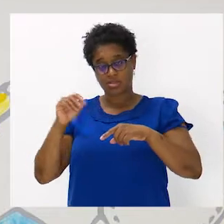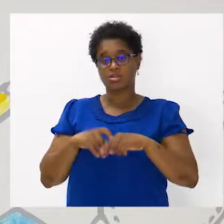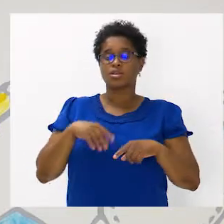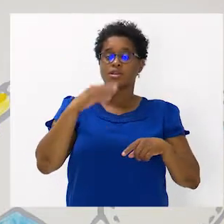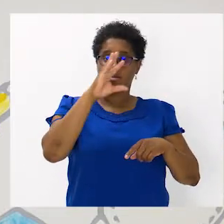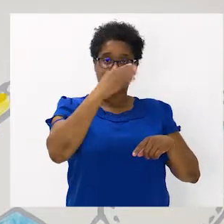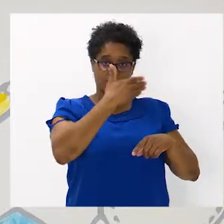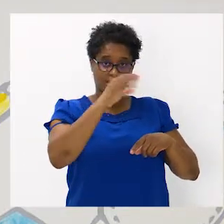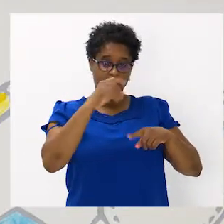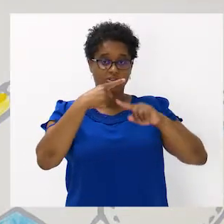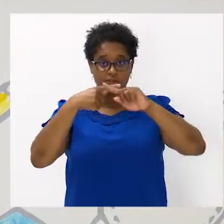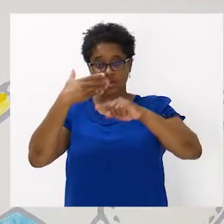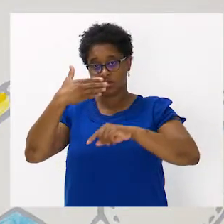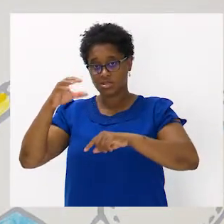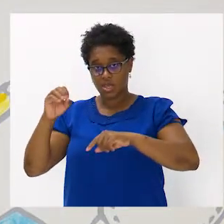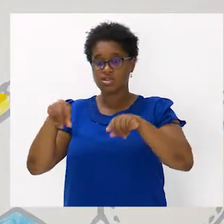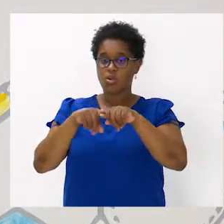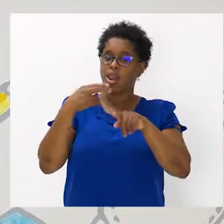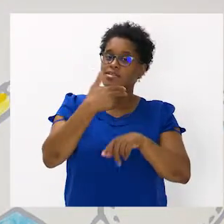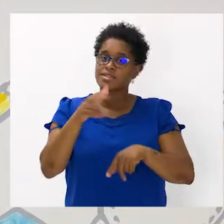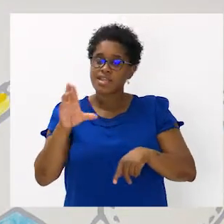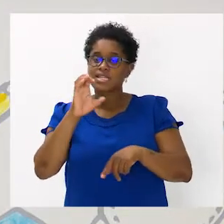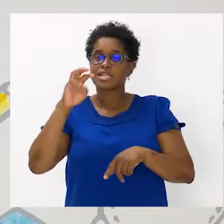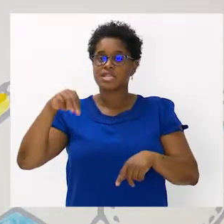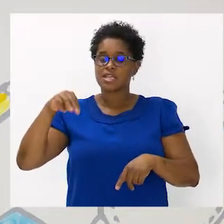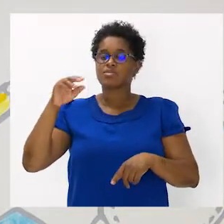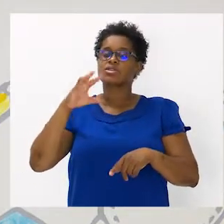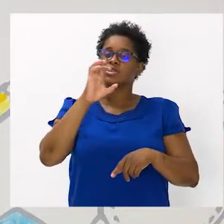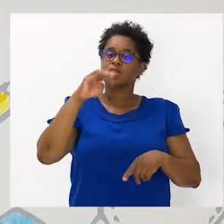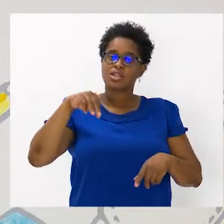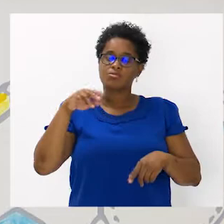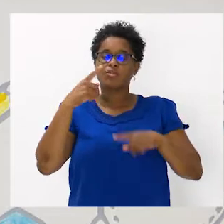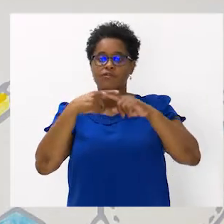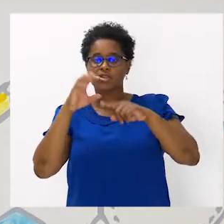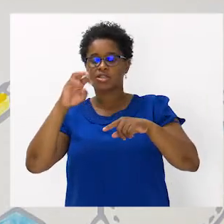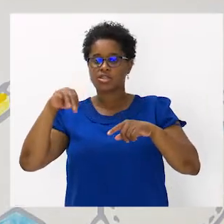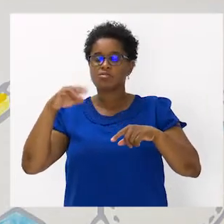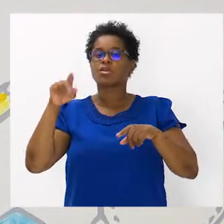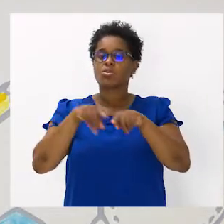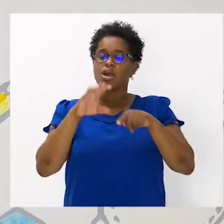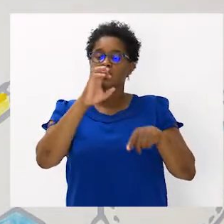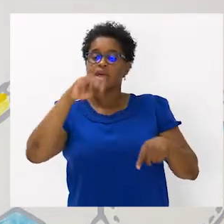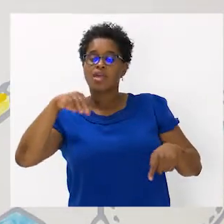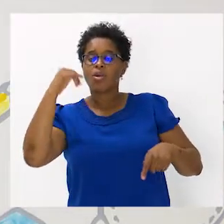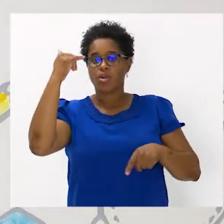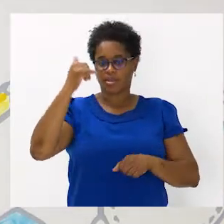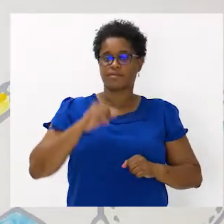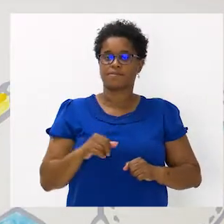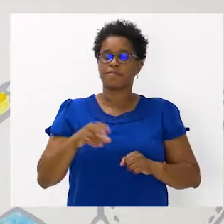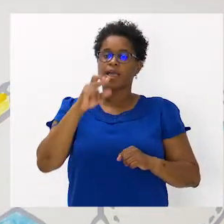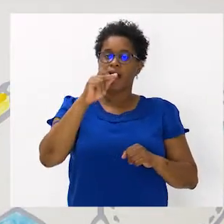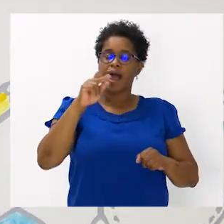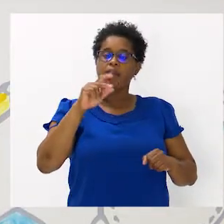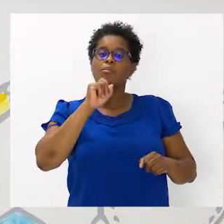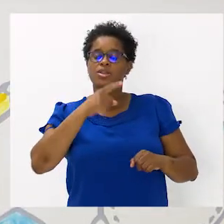10 vezes 10, que dá 100. Centímetro vezes centímetro dá centímetro ao quadrado. Então, a